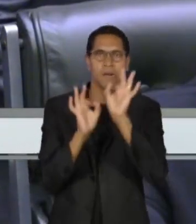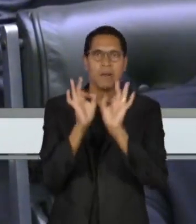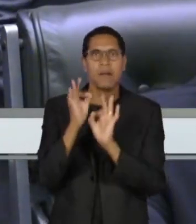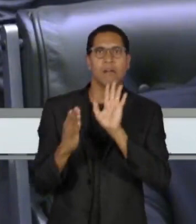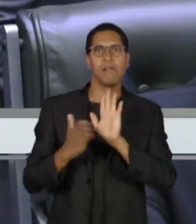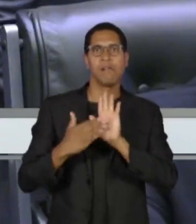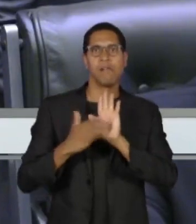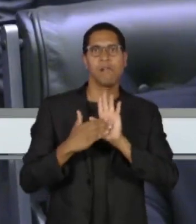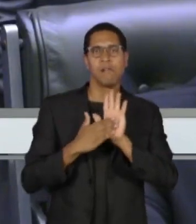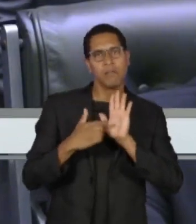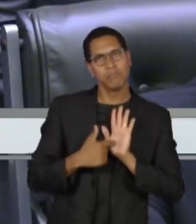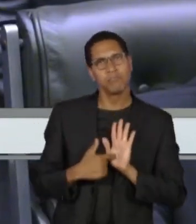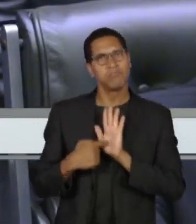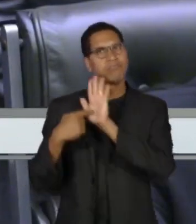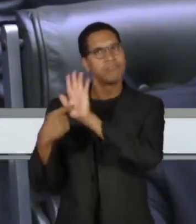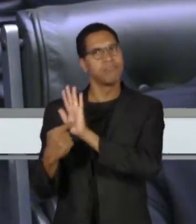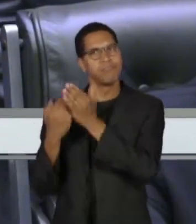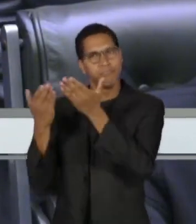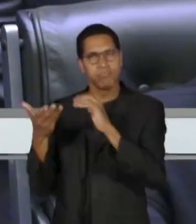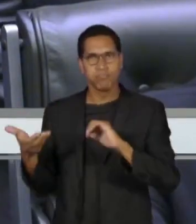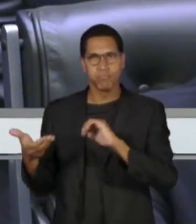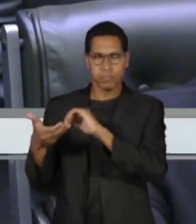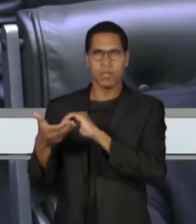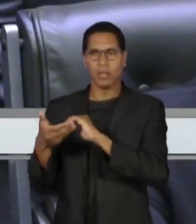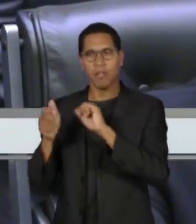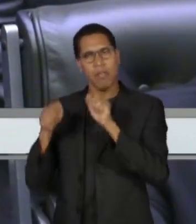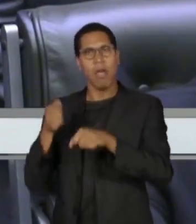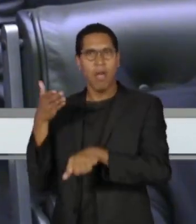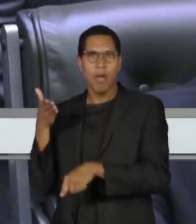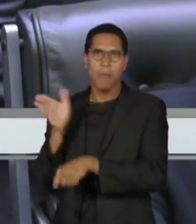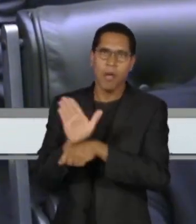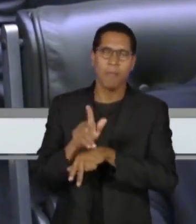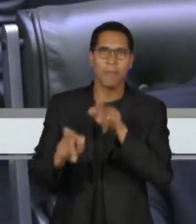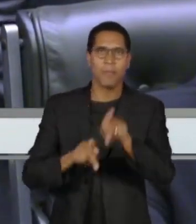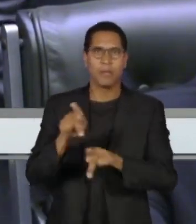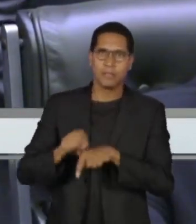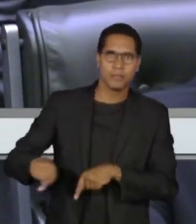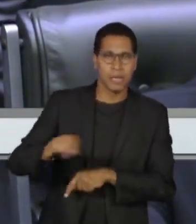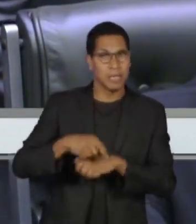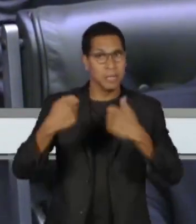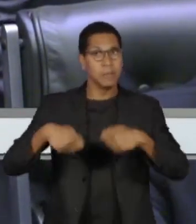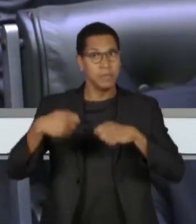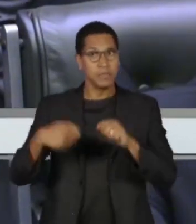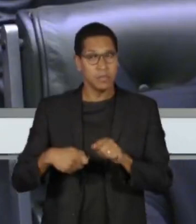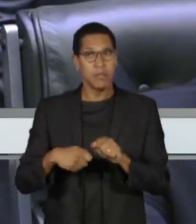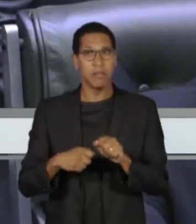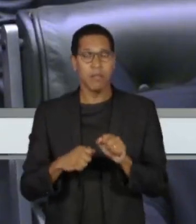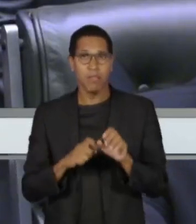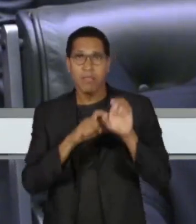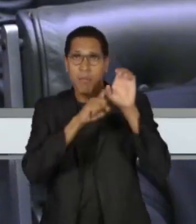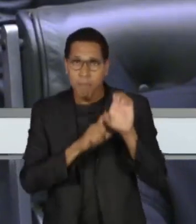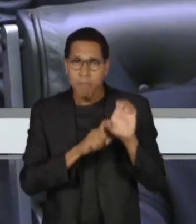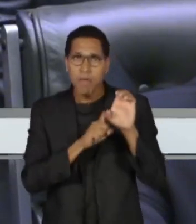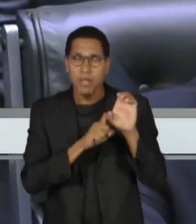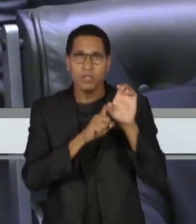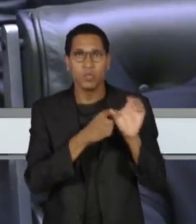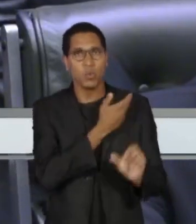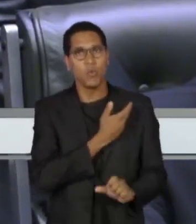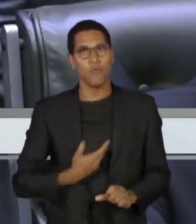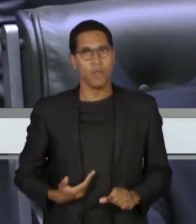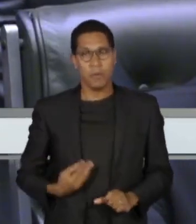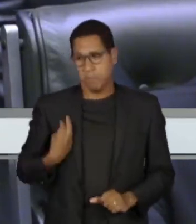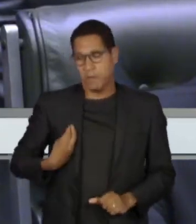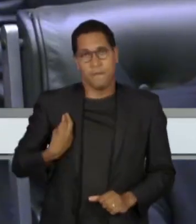permitiu apoiar a imensa camada da população que necessita do Estado para simplesmente sobreviver.